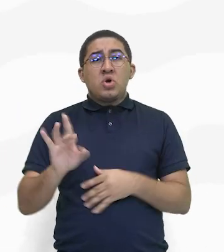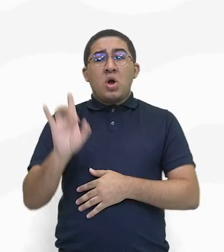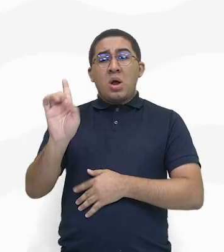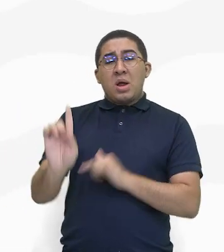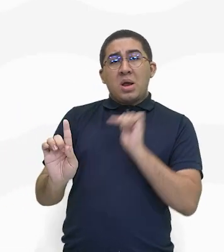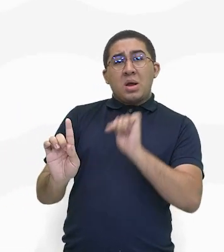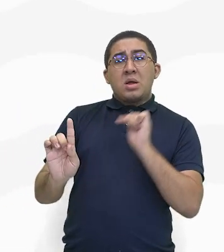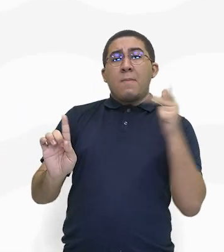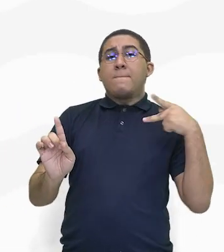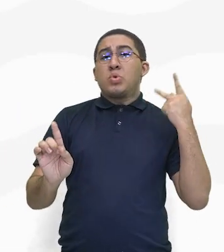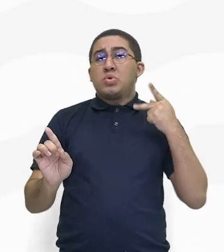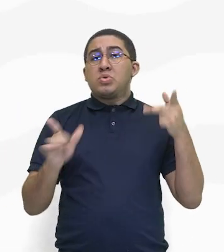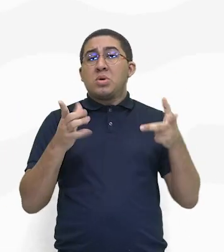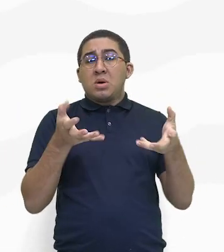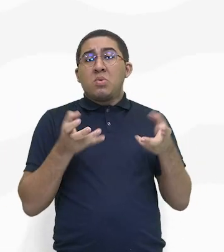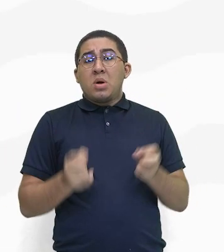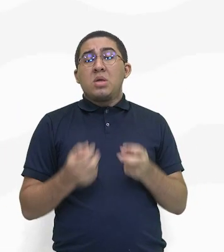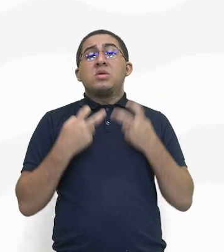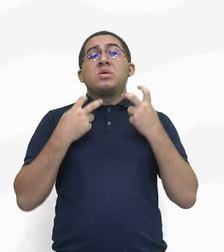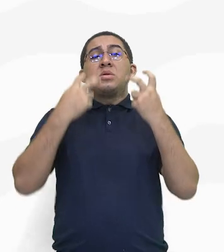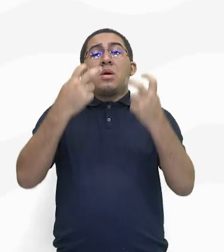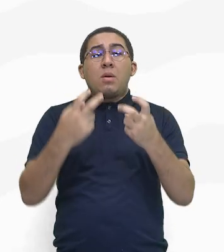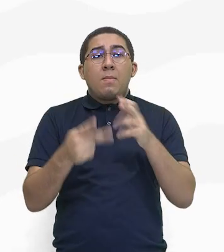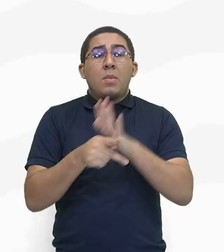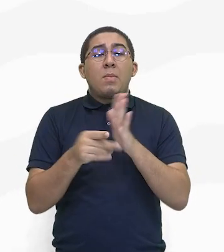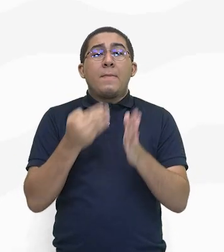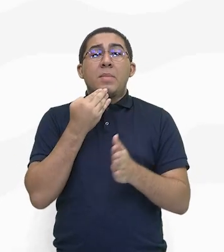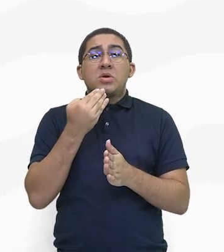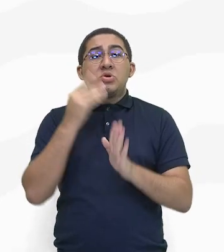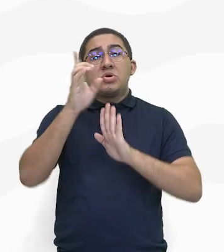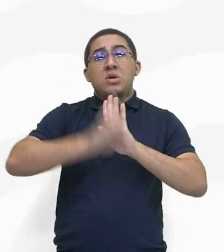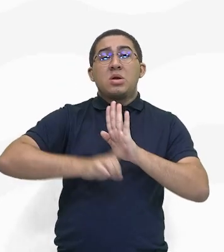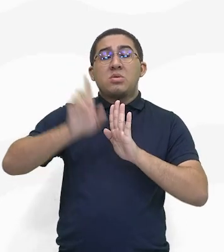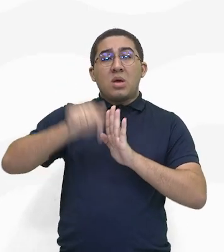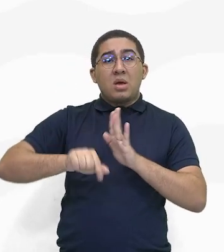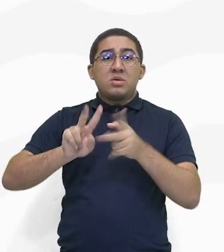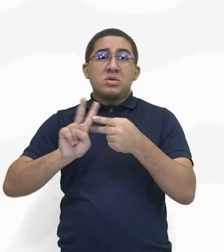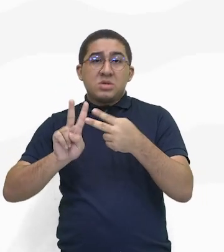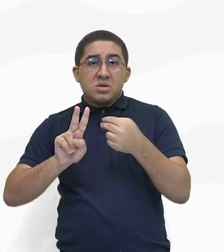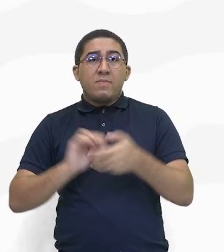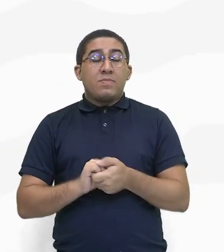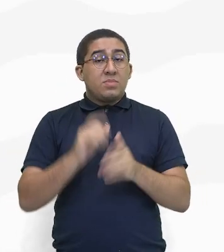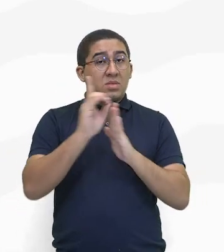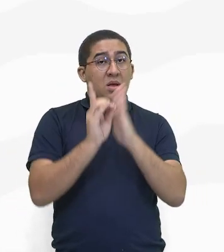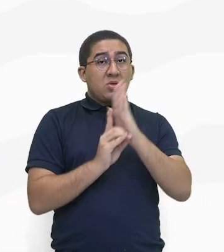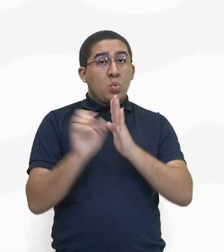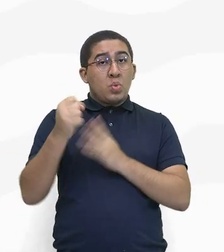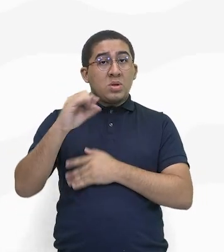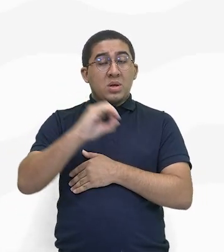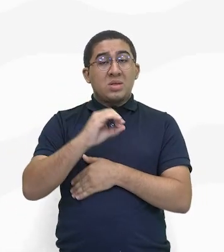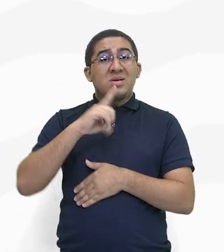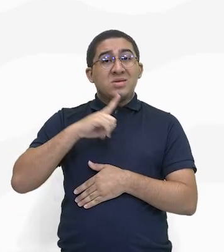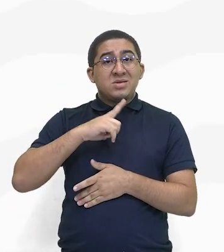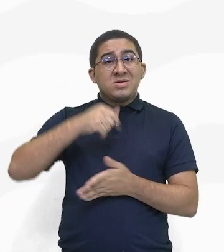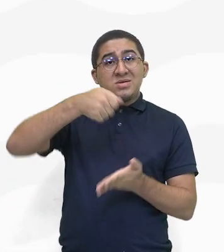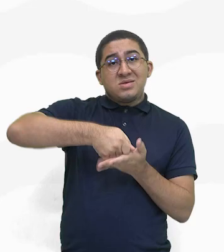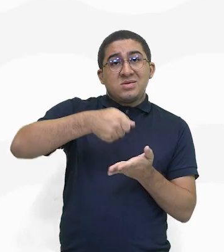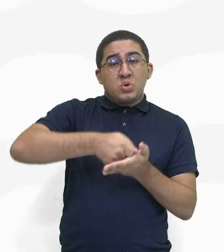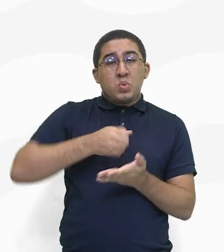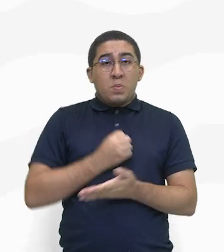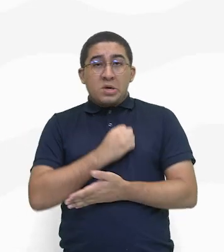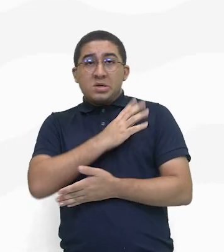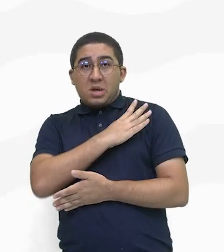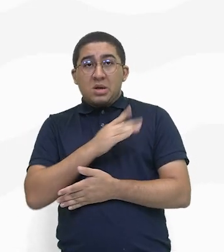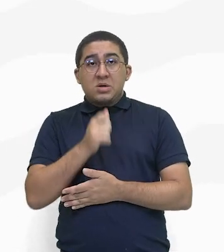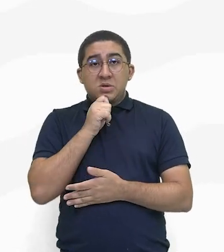brigar pelos direitos indígenas. A gente está falando da década de 80, ainda era ditadura militar, né? Exatamente. E